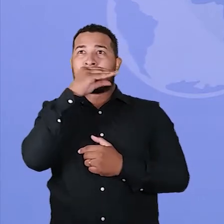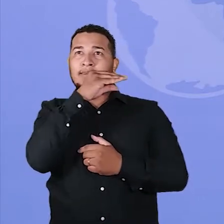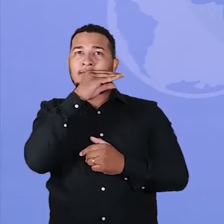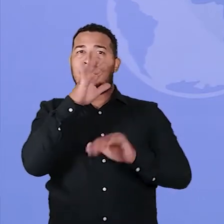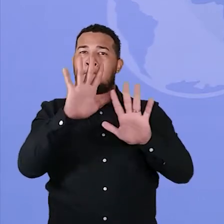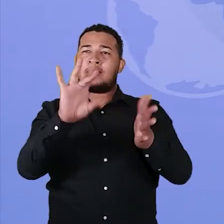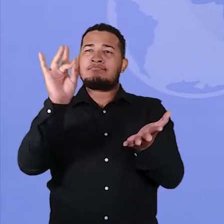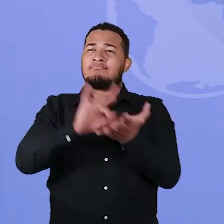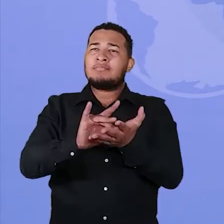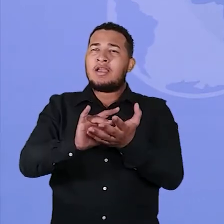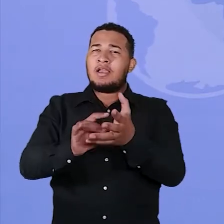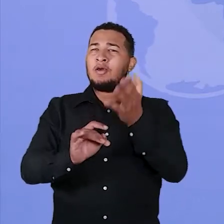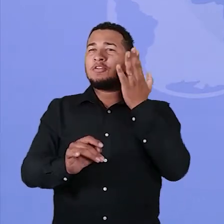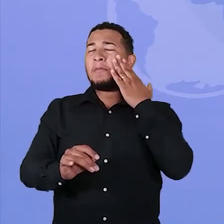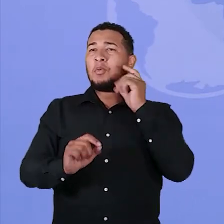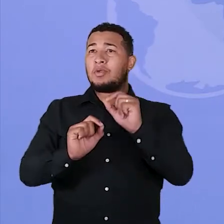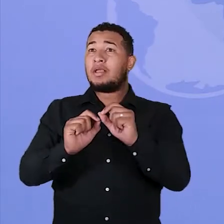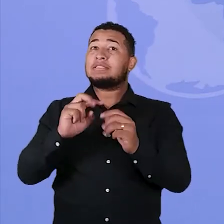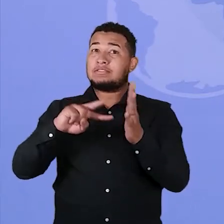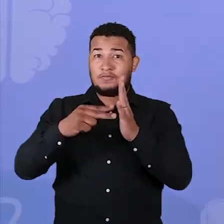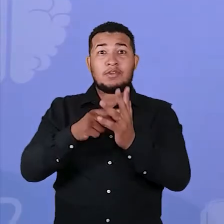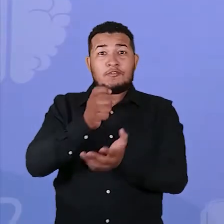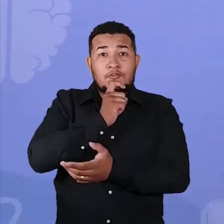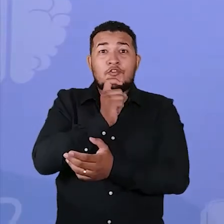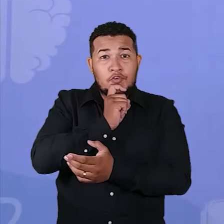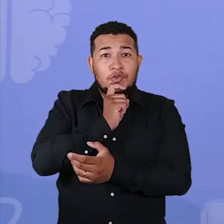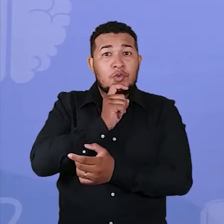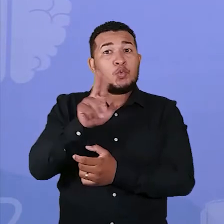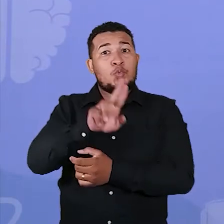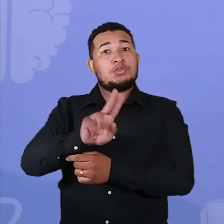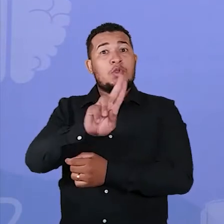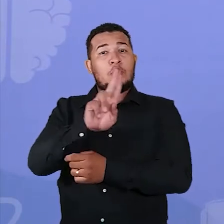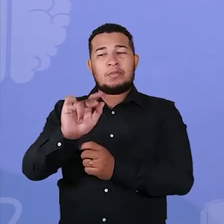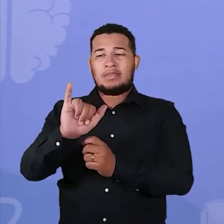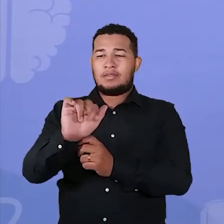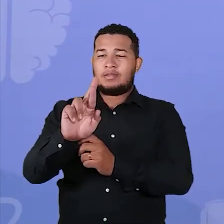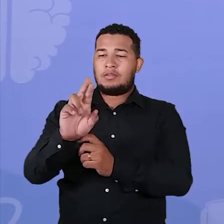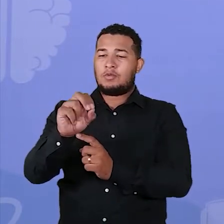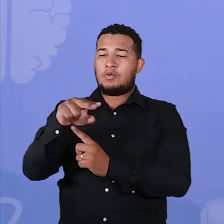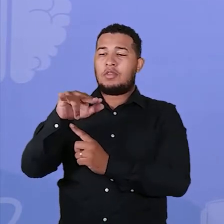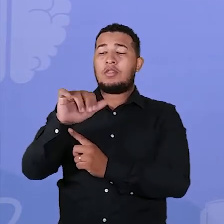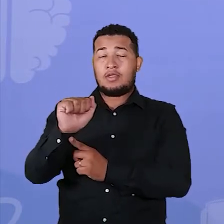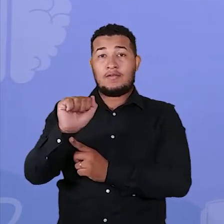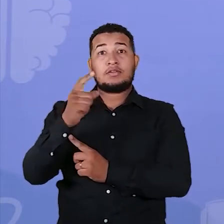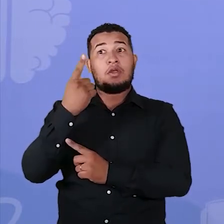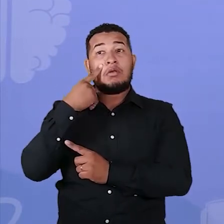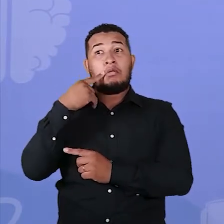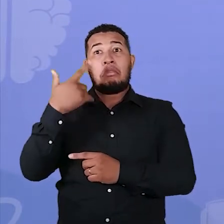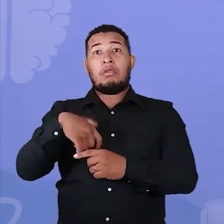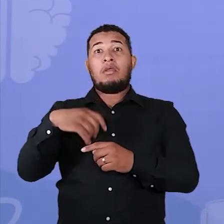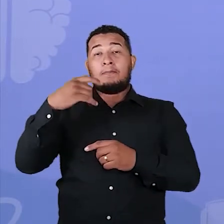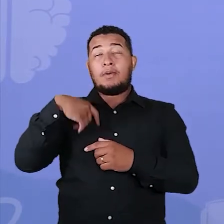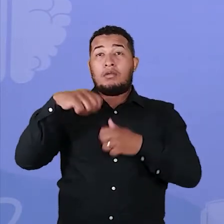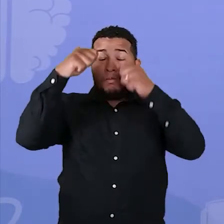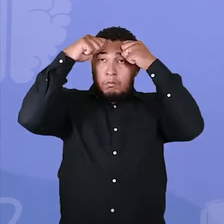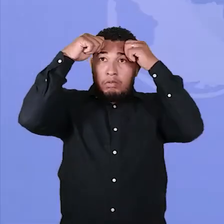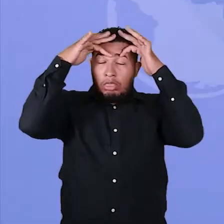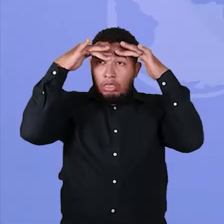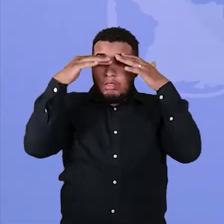que está quente, quando na verdade eu quero dizer que está frio. Isso acontece, eu estou utilizando uma ironia. Eu falo, está quente, eu estou